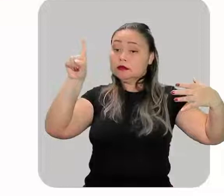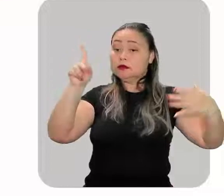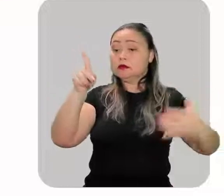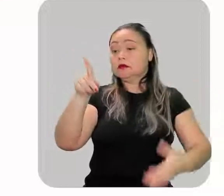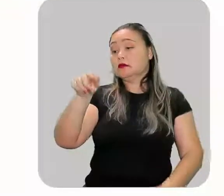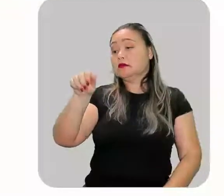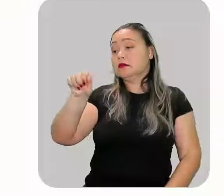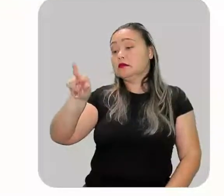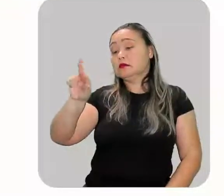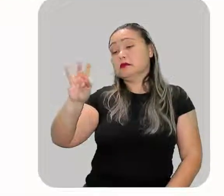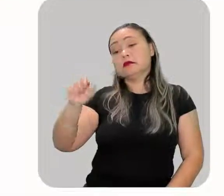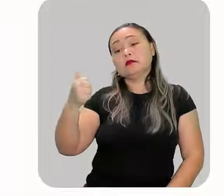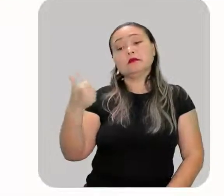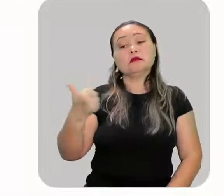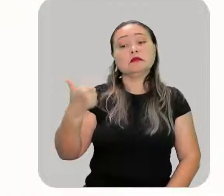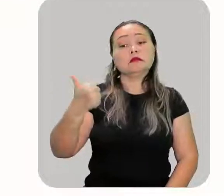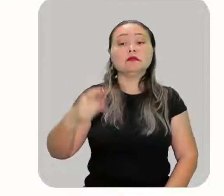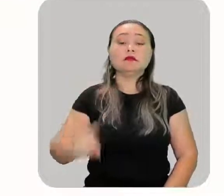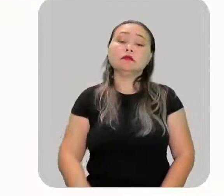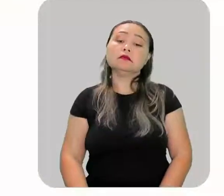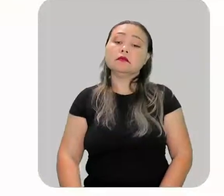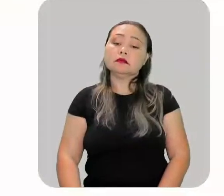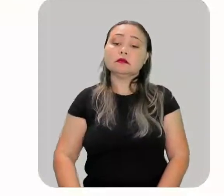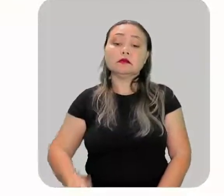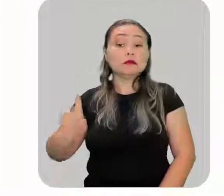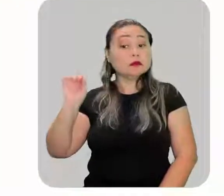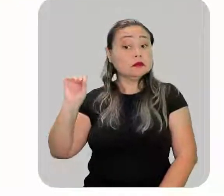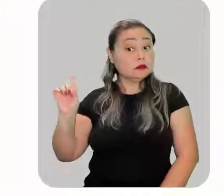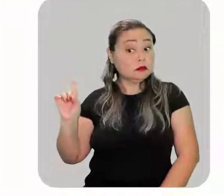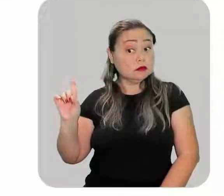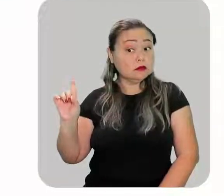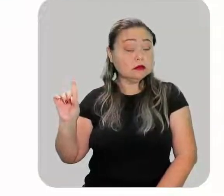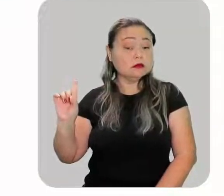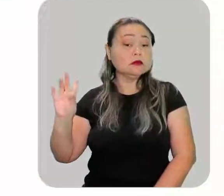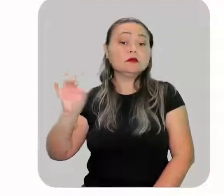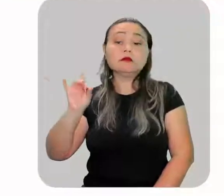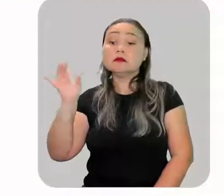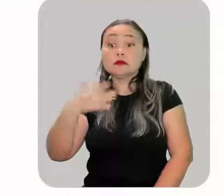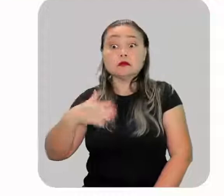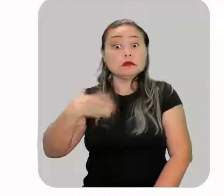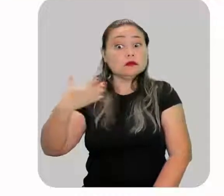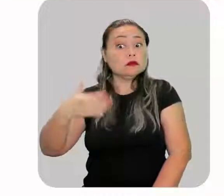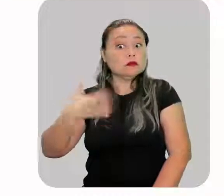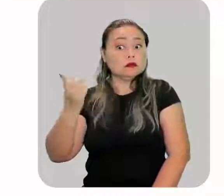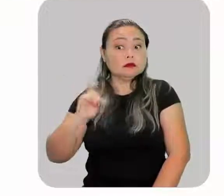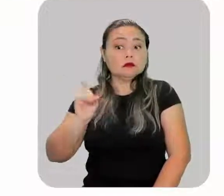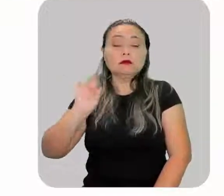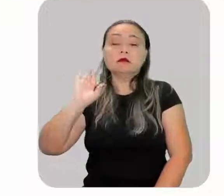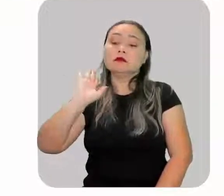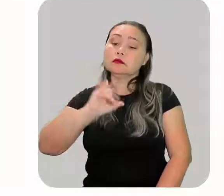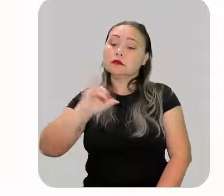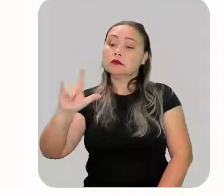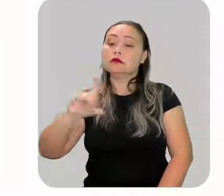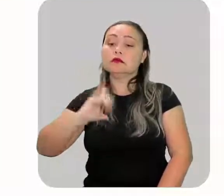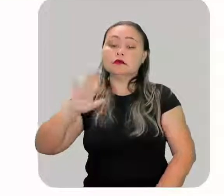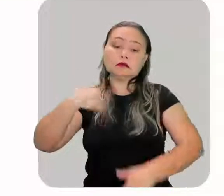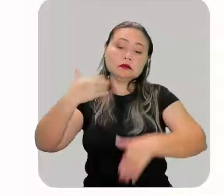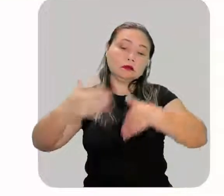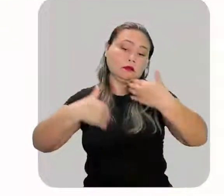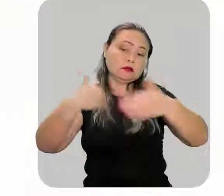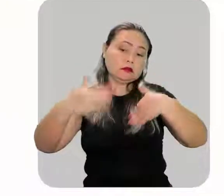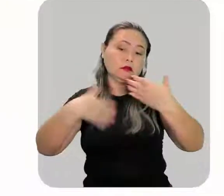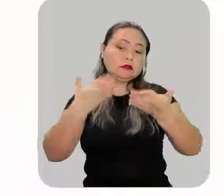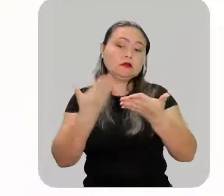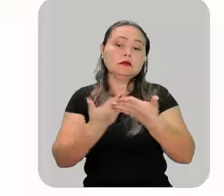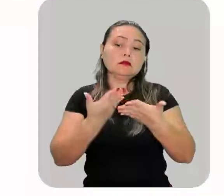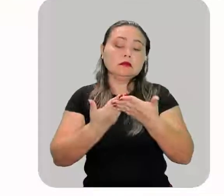parte 1, a sua primeira parte, né? Então, não fique assustado que a gente vai desenvolver isso ao longo